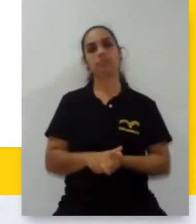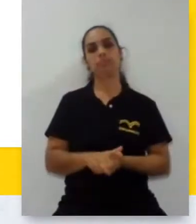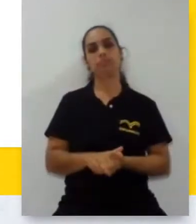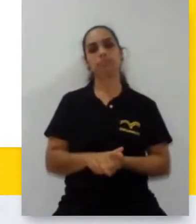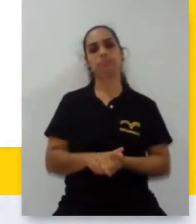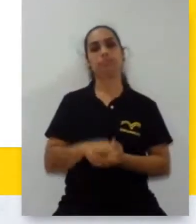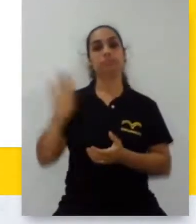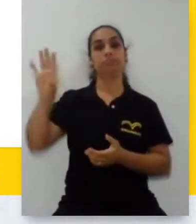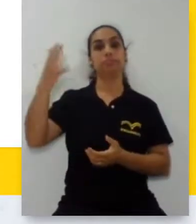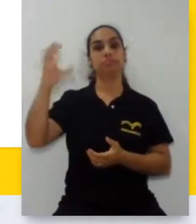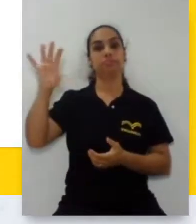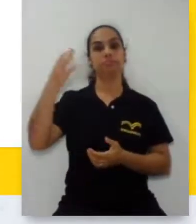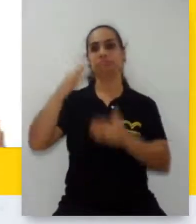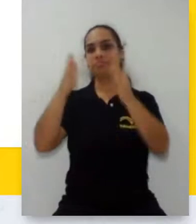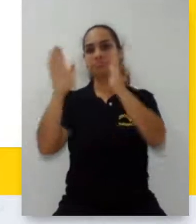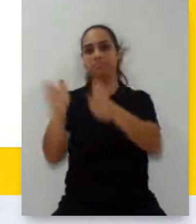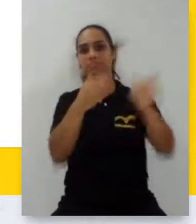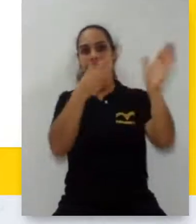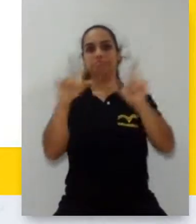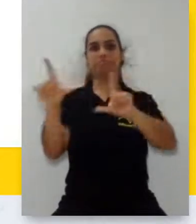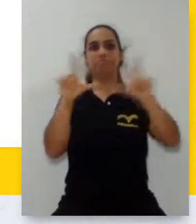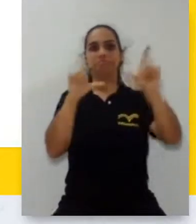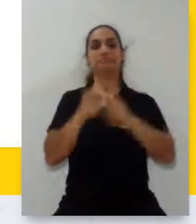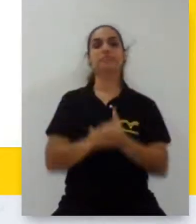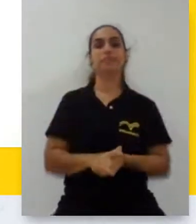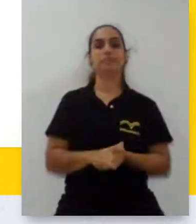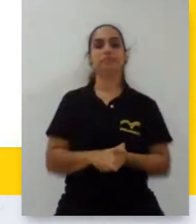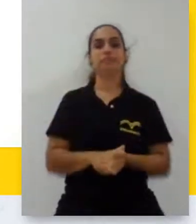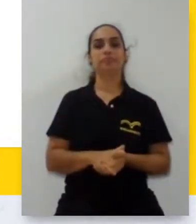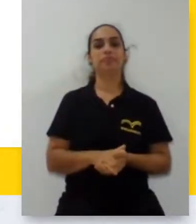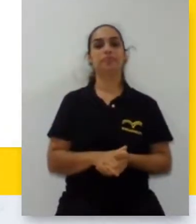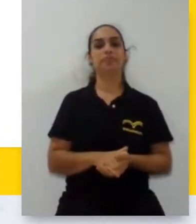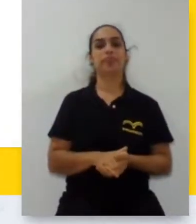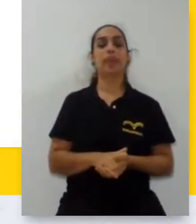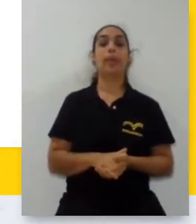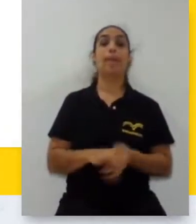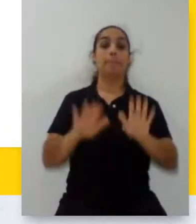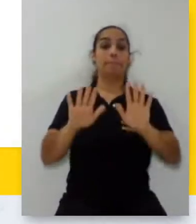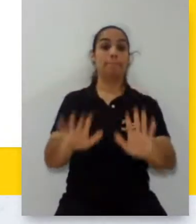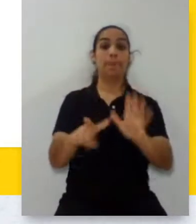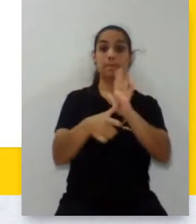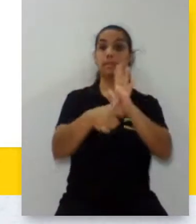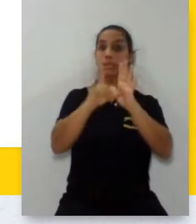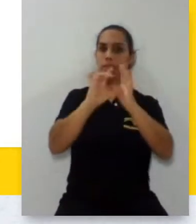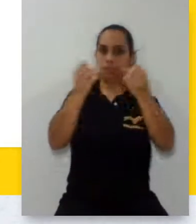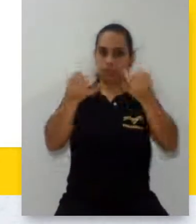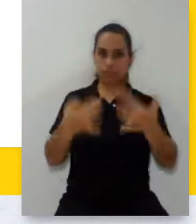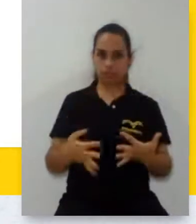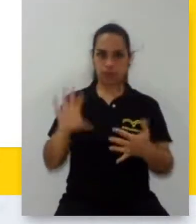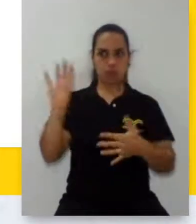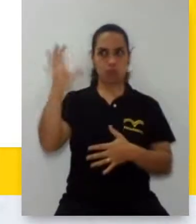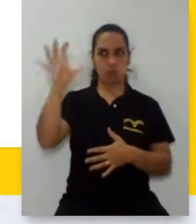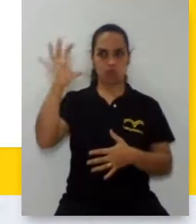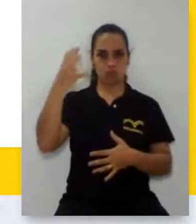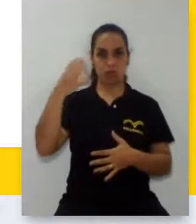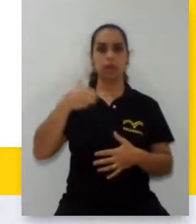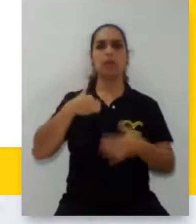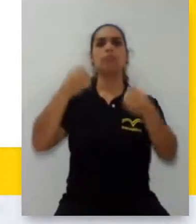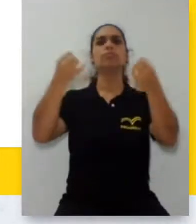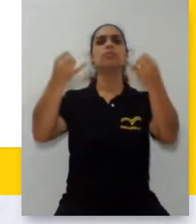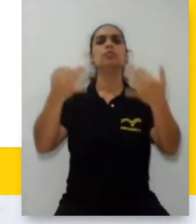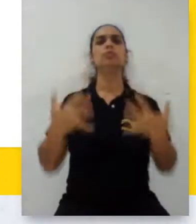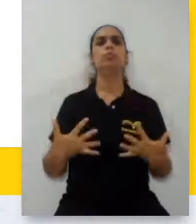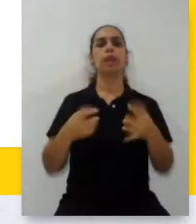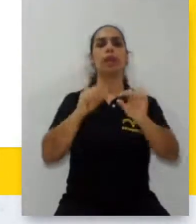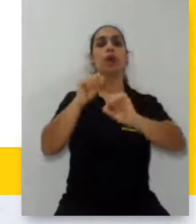daí. Mas antes de chegar na parte da temperatura, eu queria falar o seguinte: tem algo que estão falando muito, Eu estou chegando